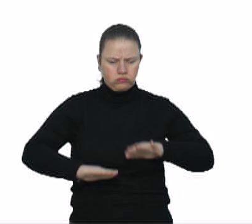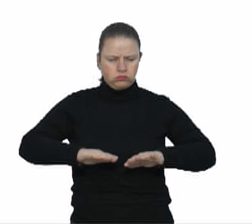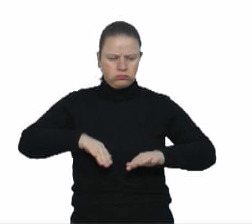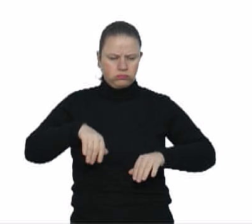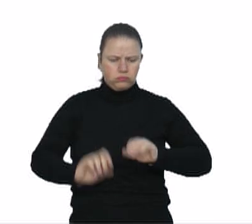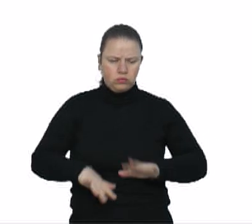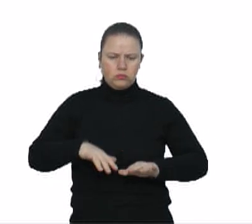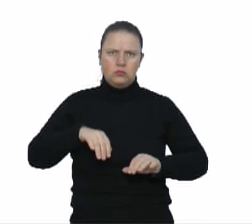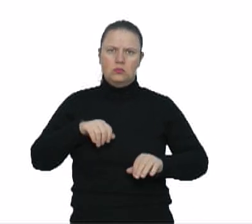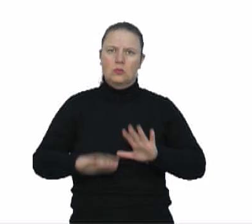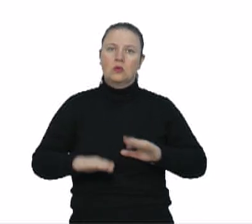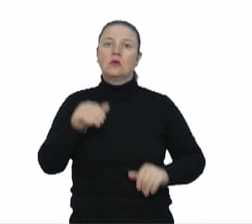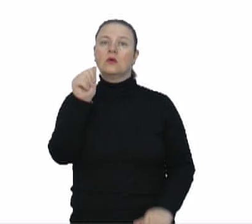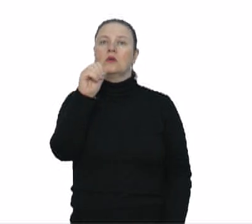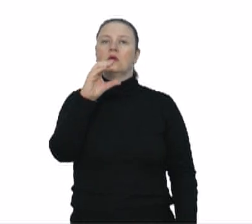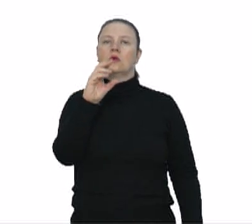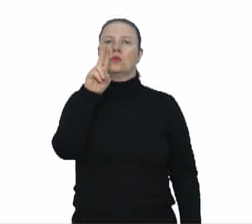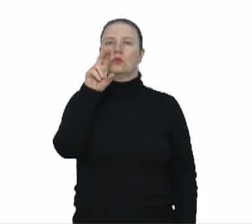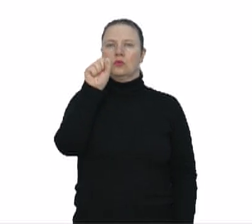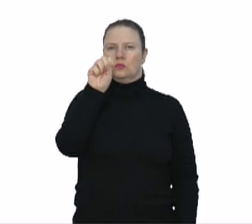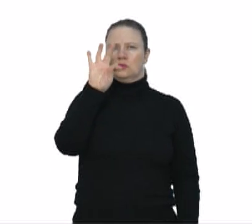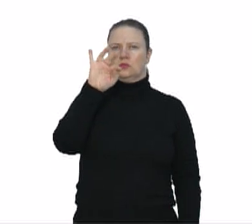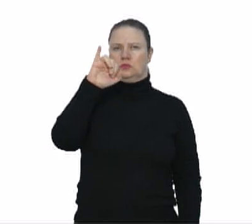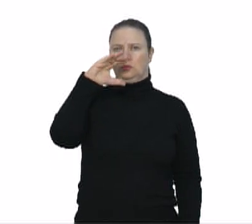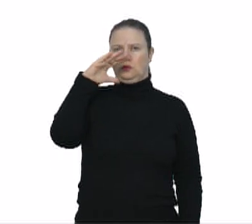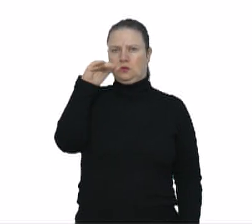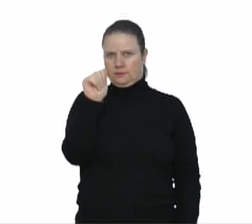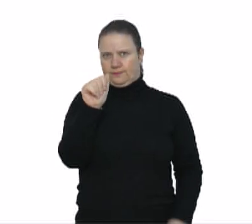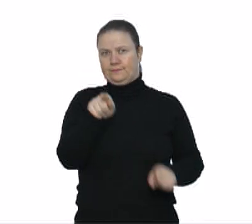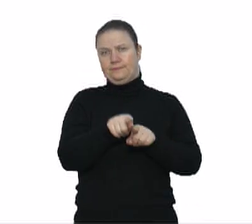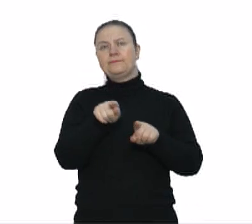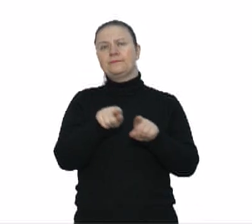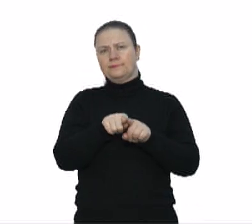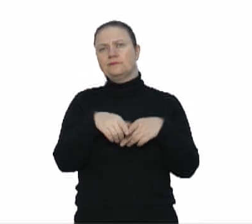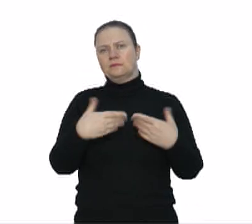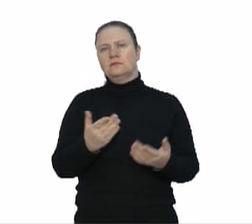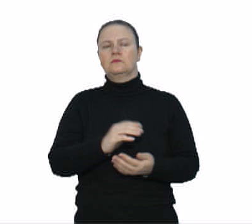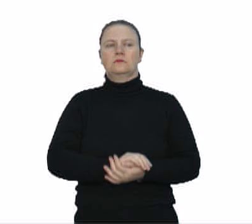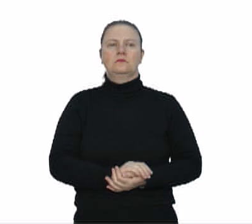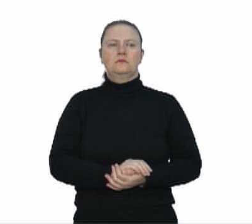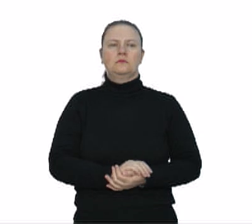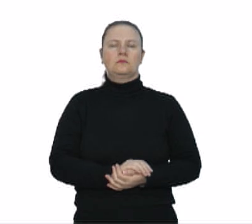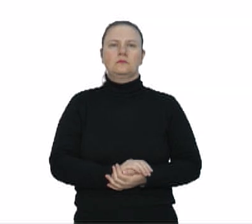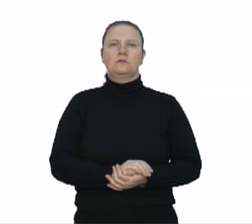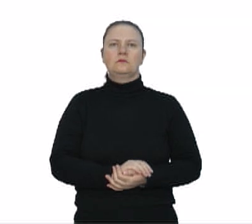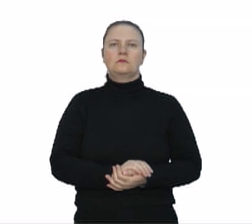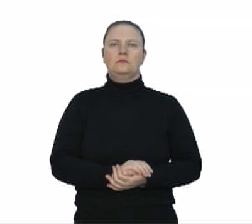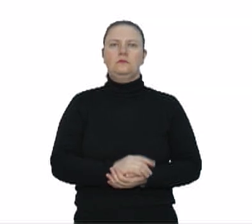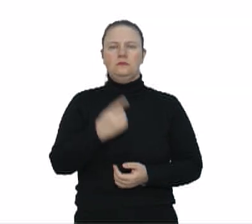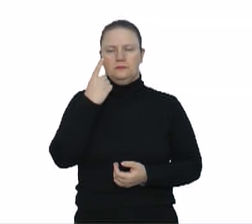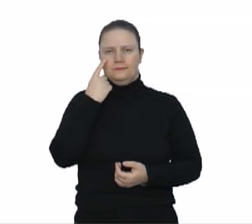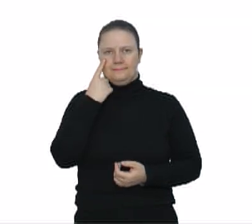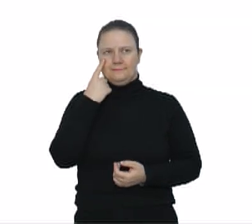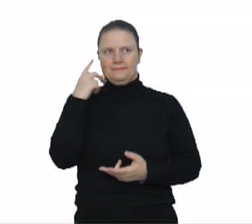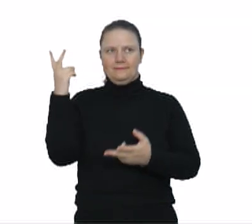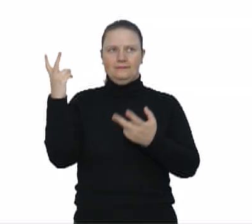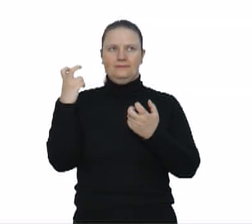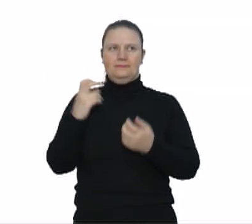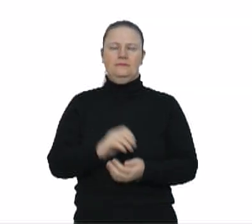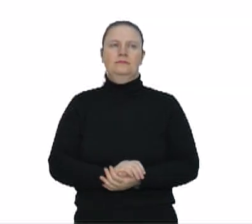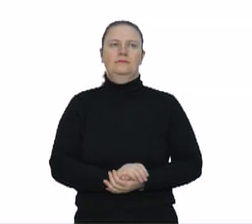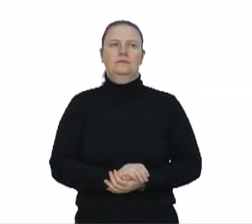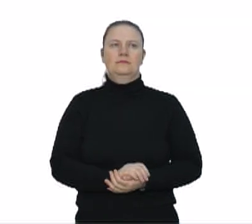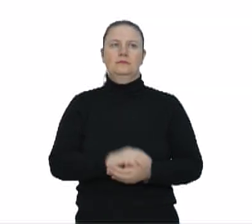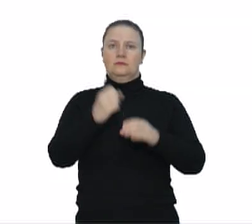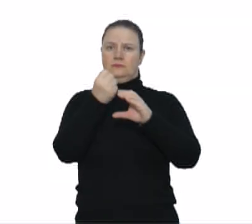acústica que é uma disciplina da física que estuda justamente as ondas sonoras. Então, vamos ver. Então,